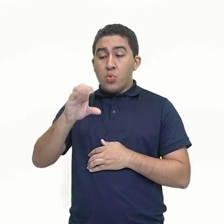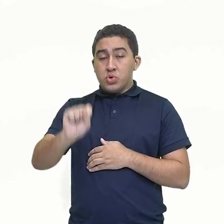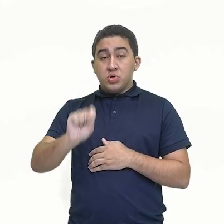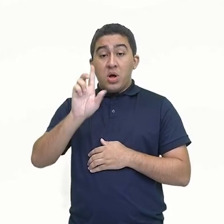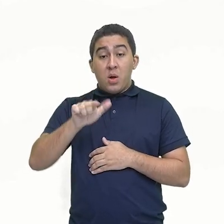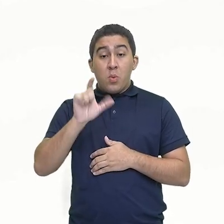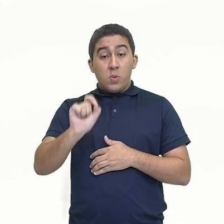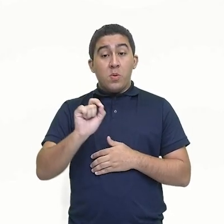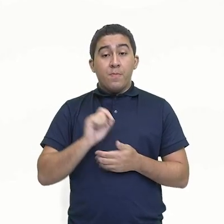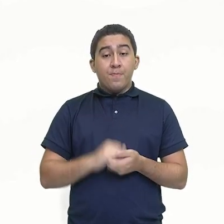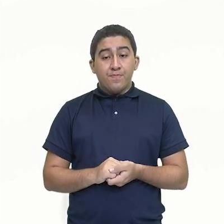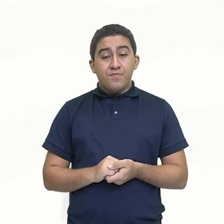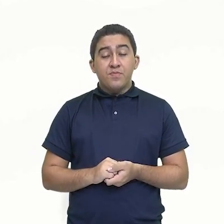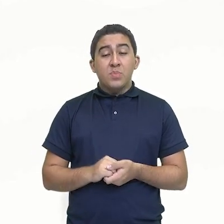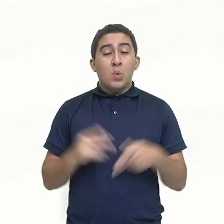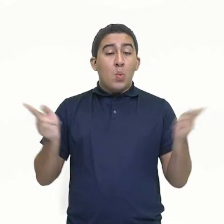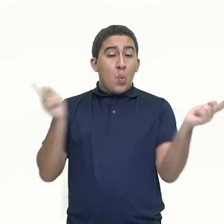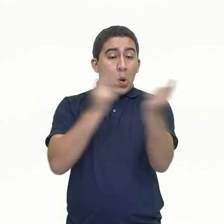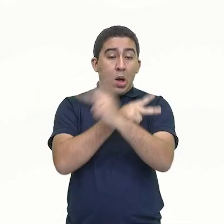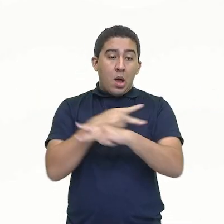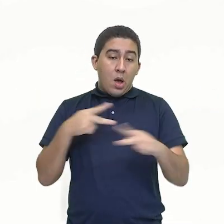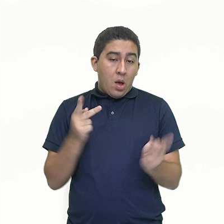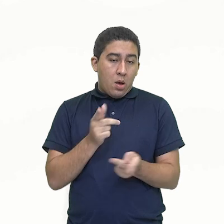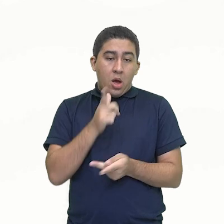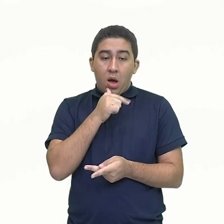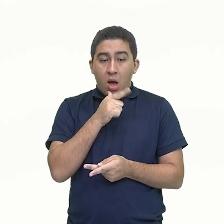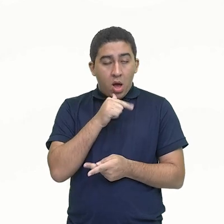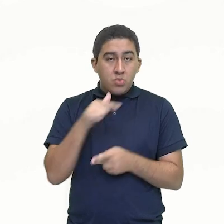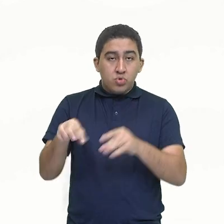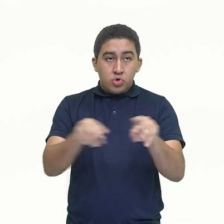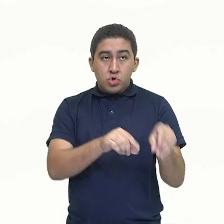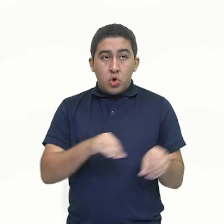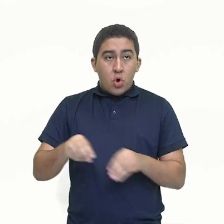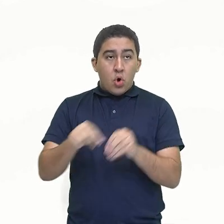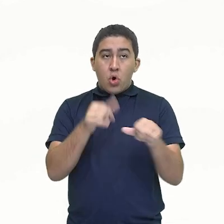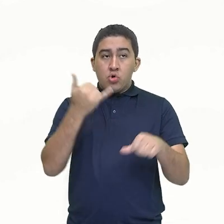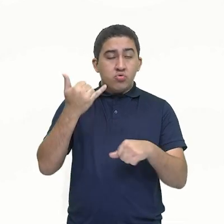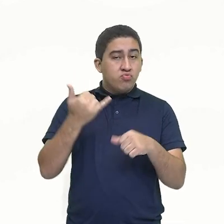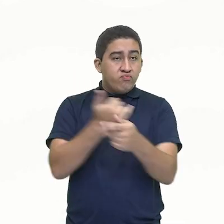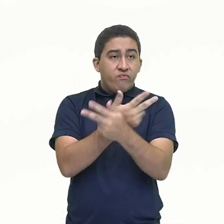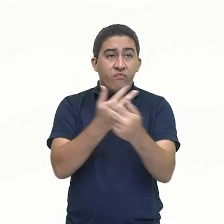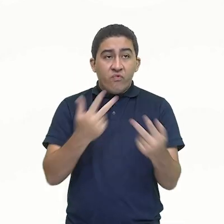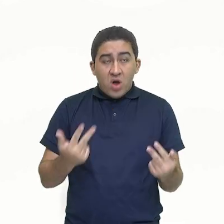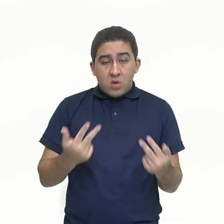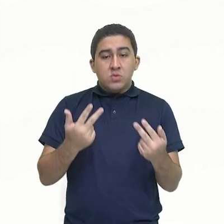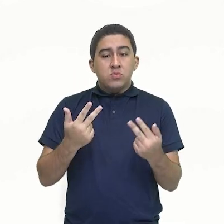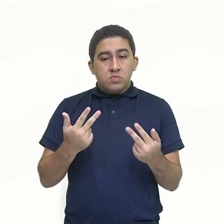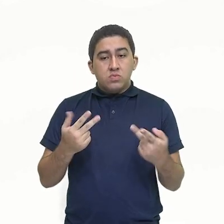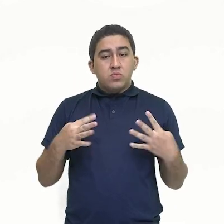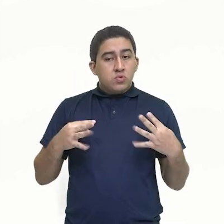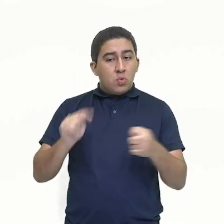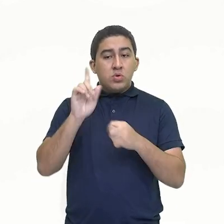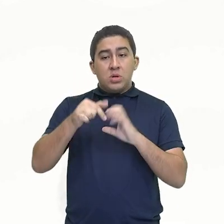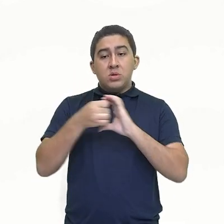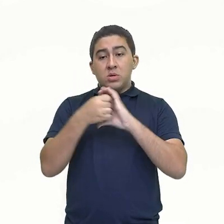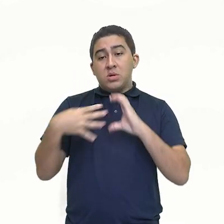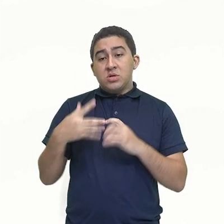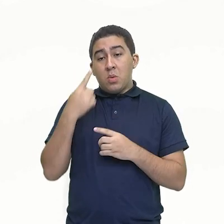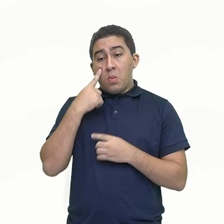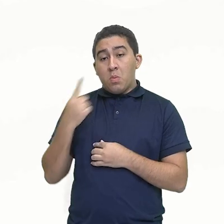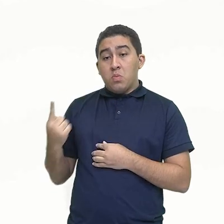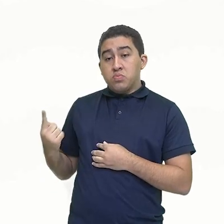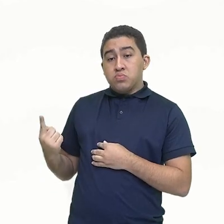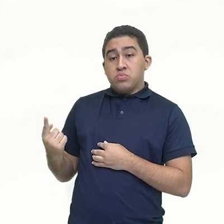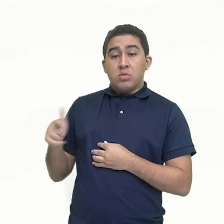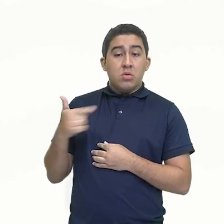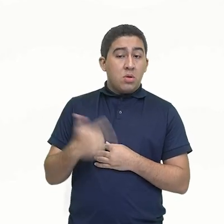são aqueles como o ar, né, a água, o solo, os minerais. Todos esses não possuem